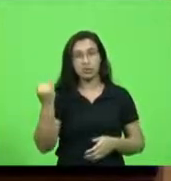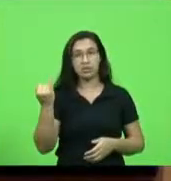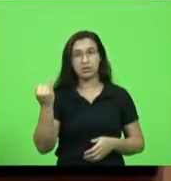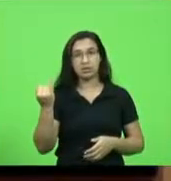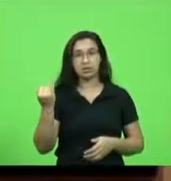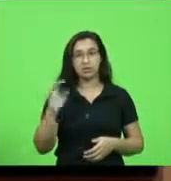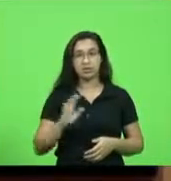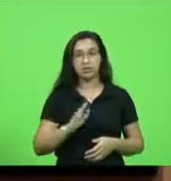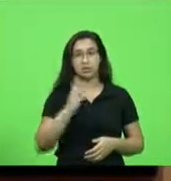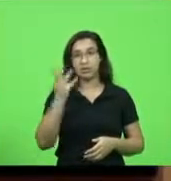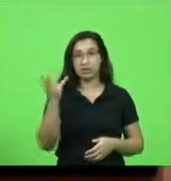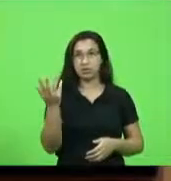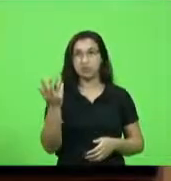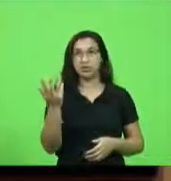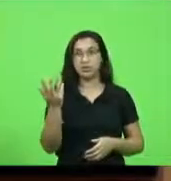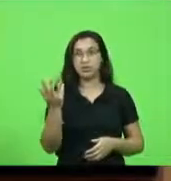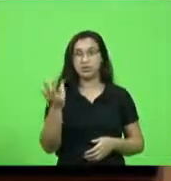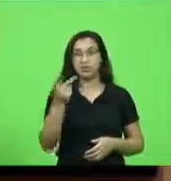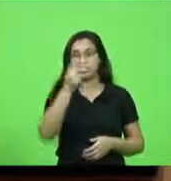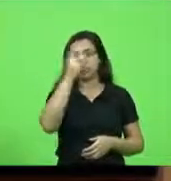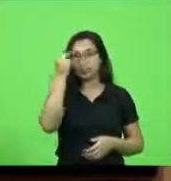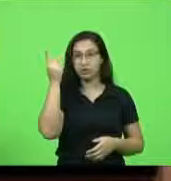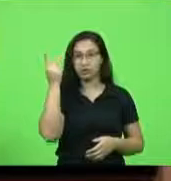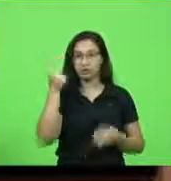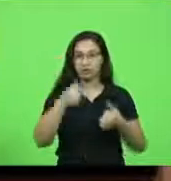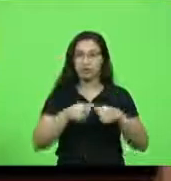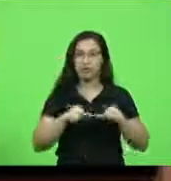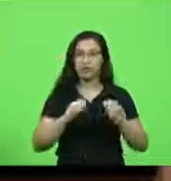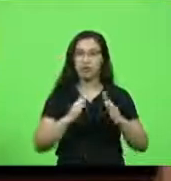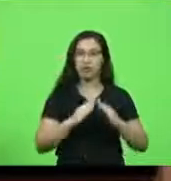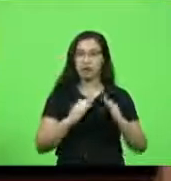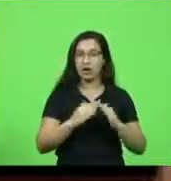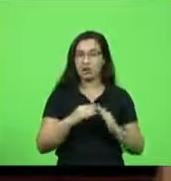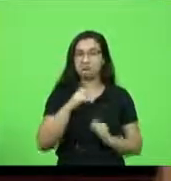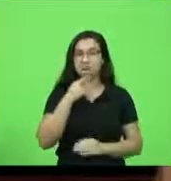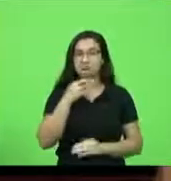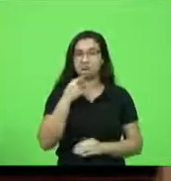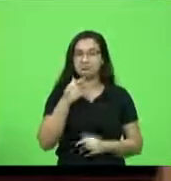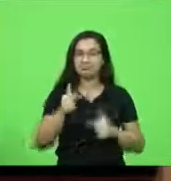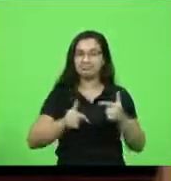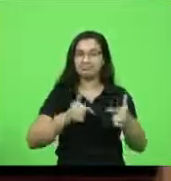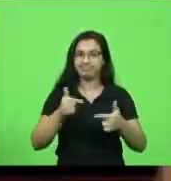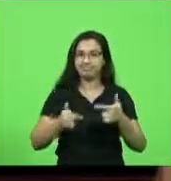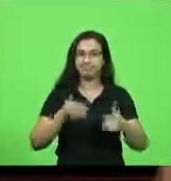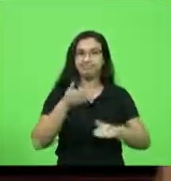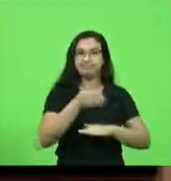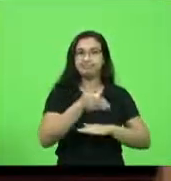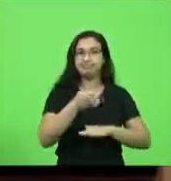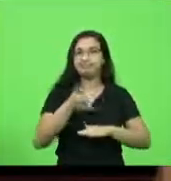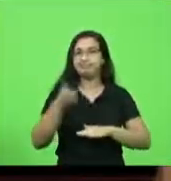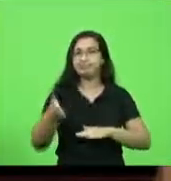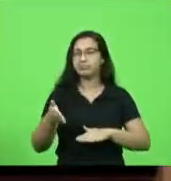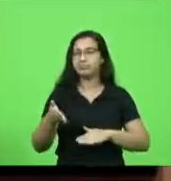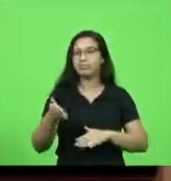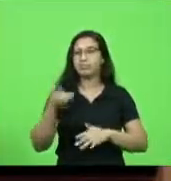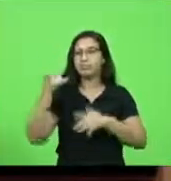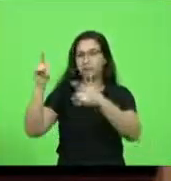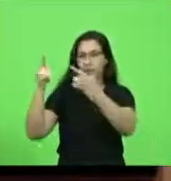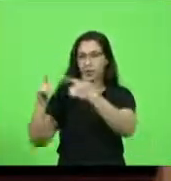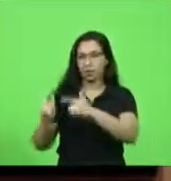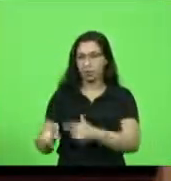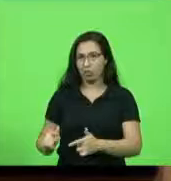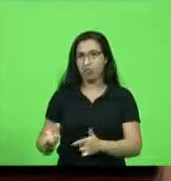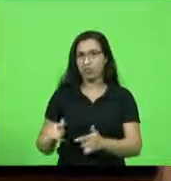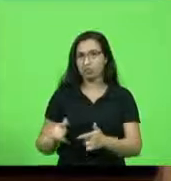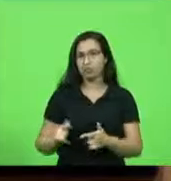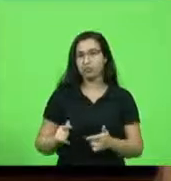ocorreu das pessoas ficarem em casa, não poderem trabalhar. Nós temos várias outras frentes que buscam, de forma